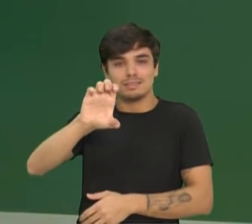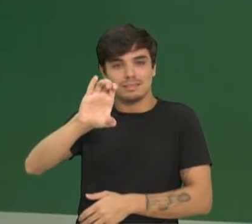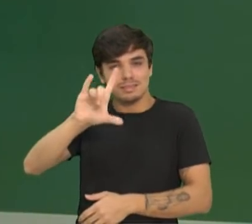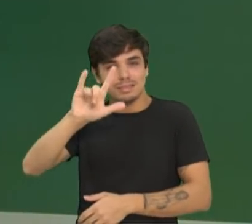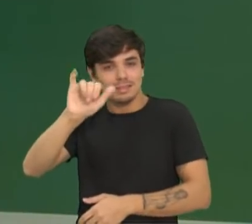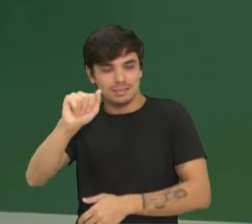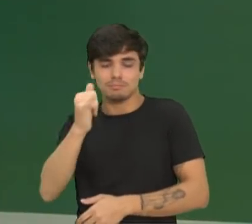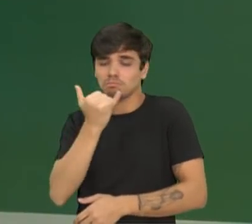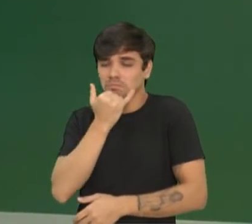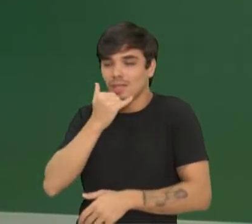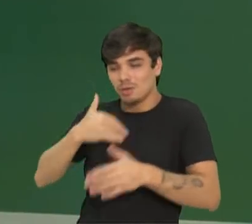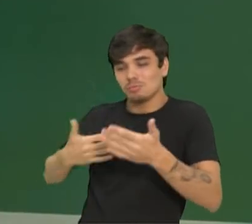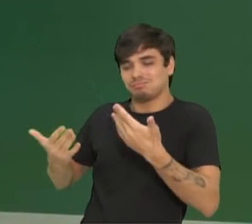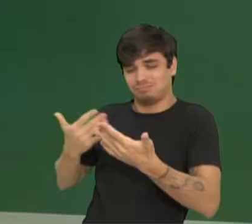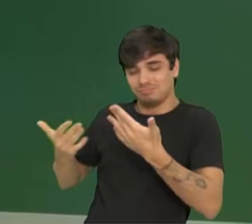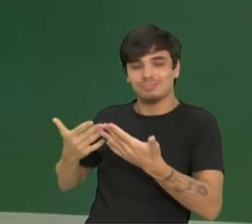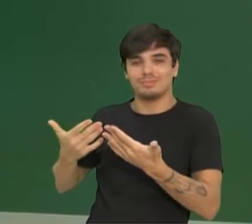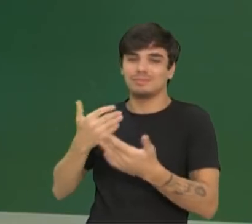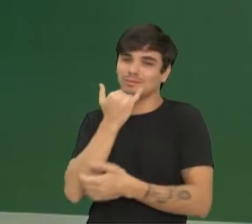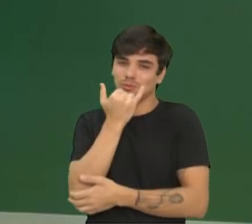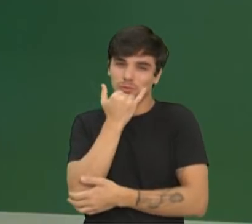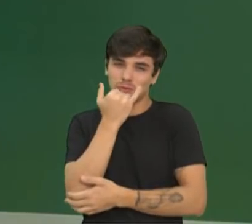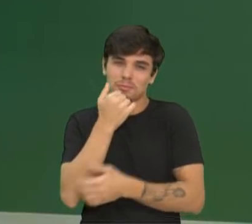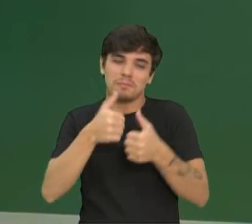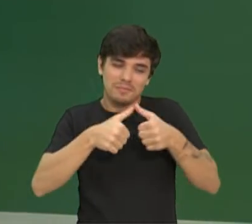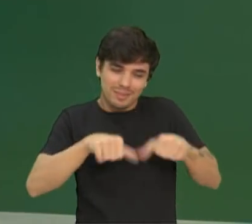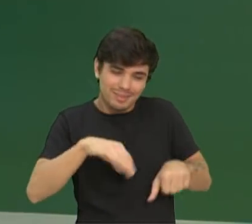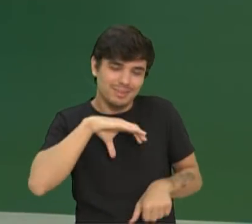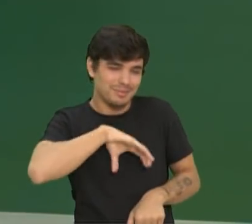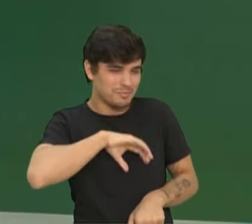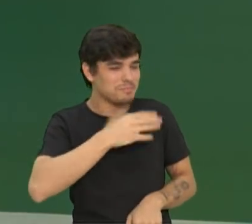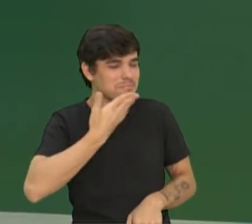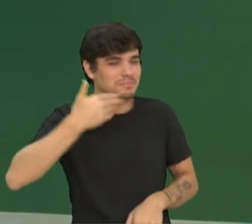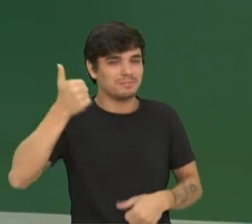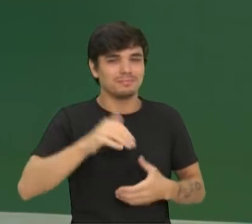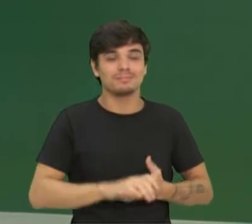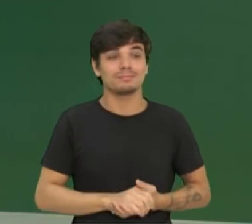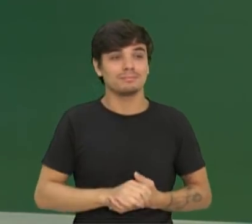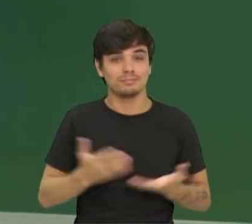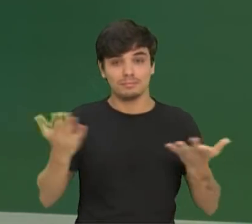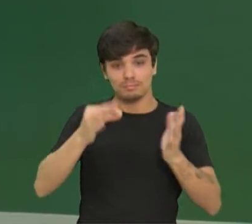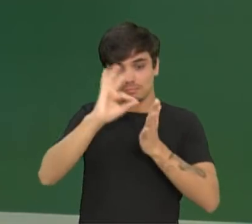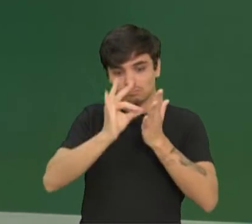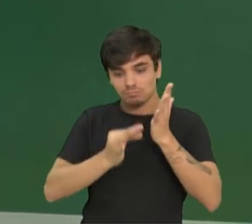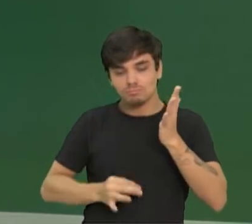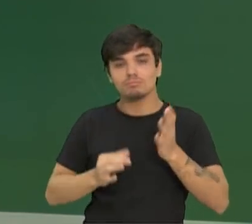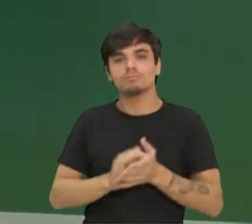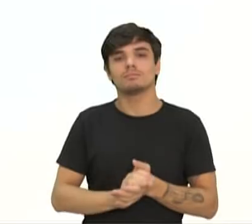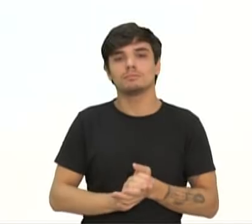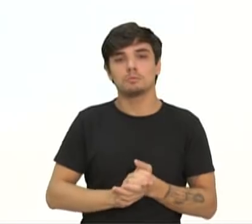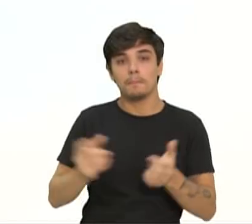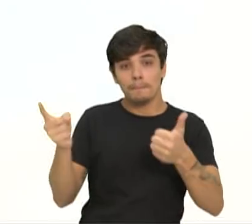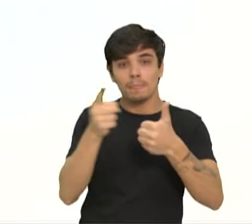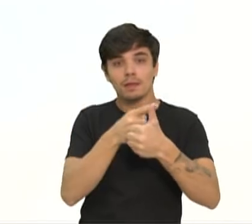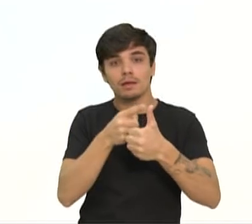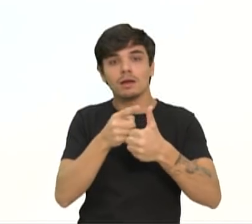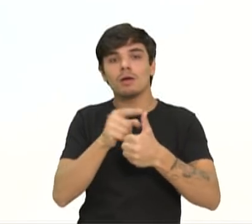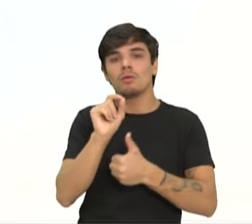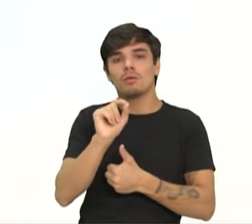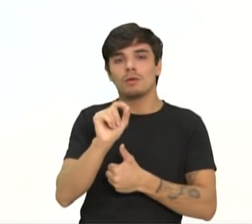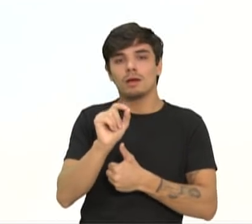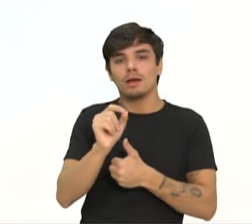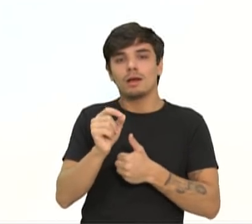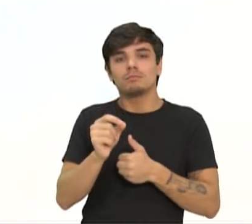aí, desculpe, melhor a gente ficar no português mesmo, né? Vamos para a correção. Número 1. Rio